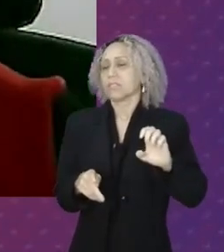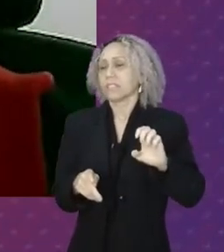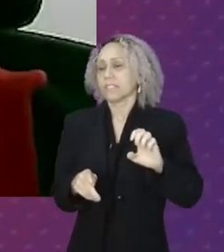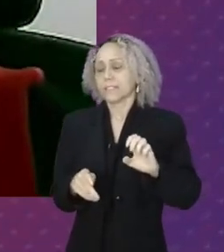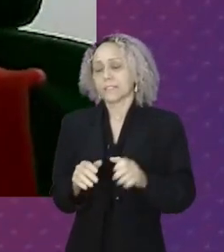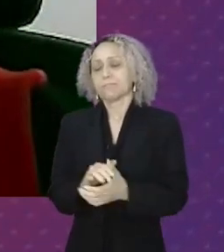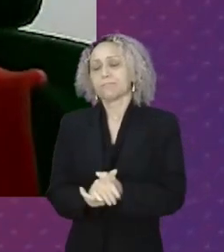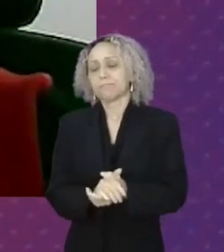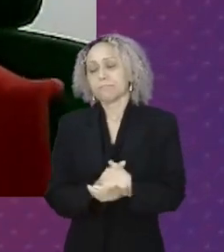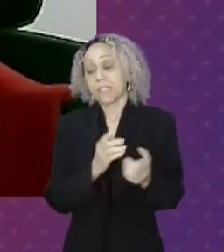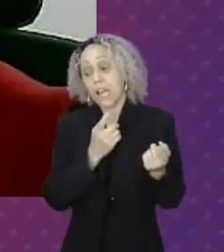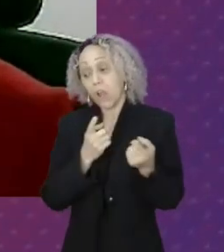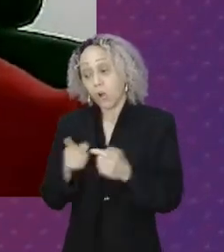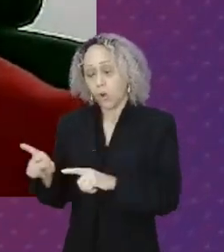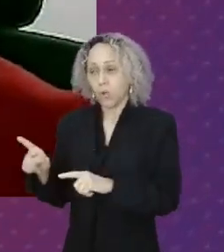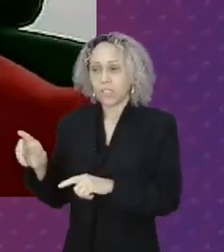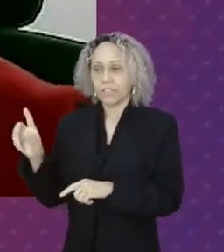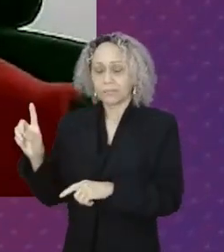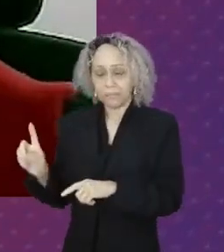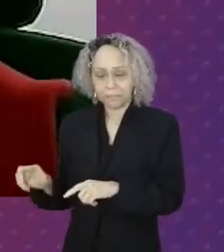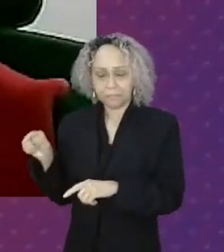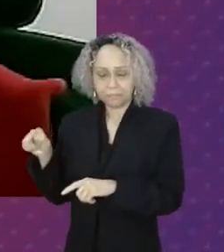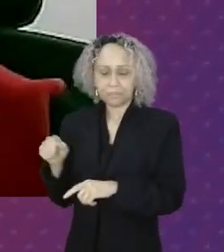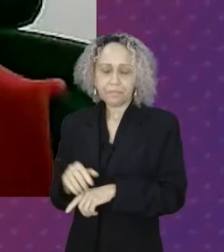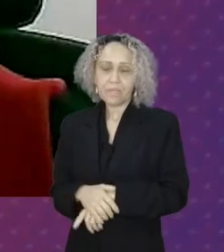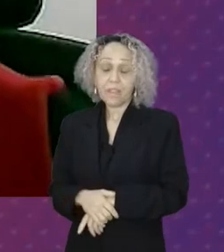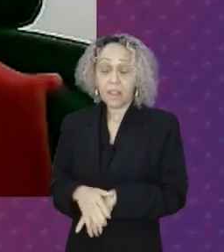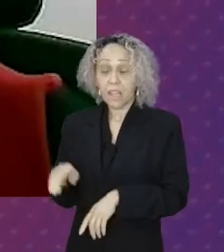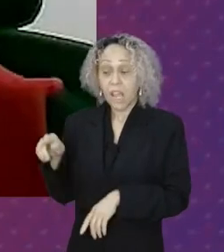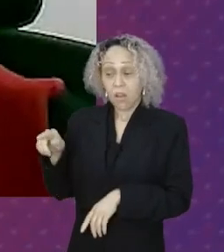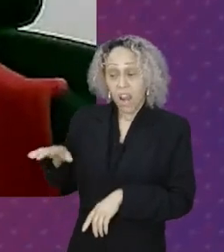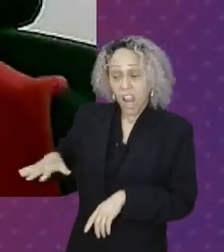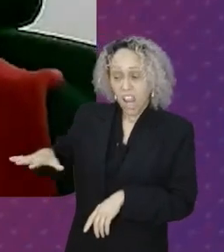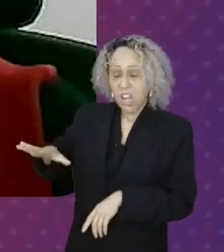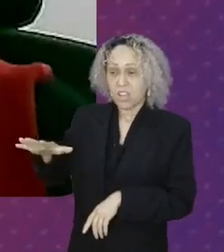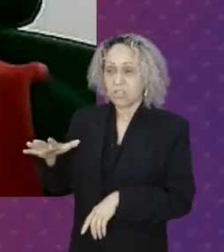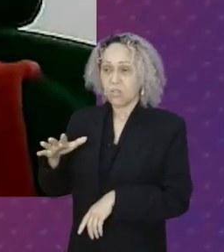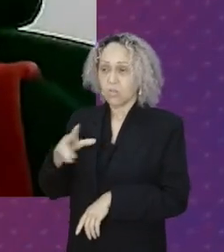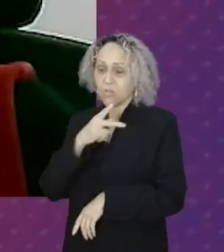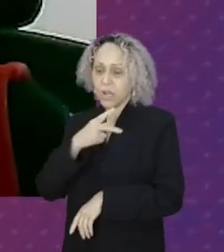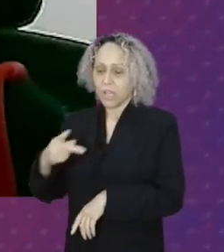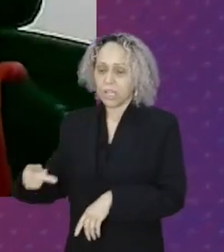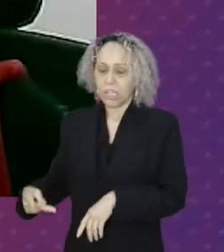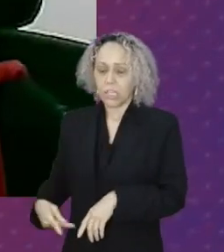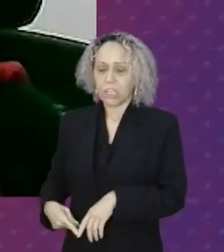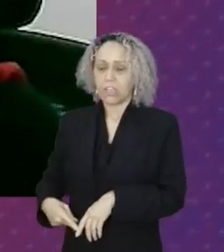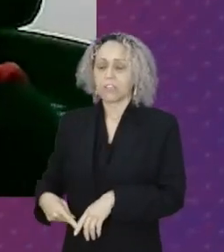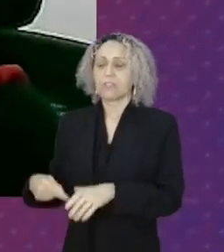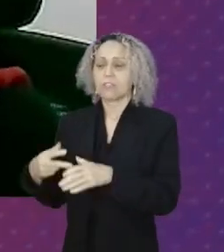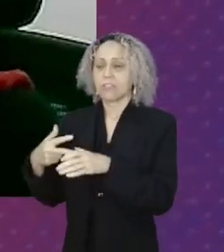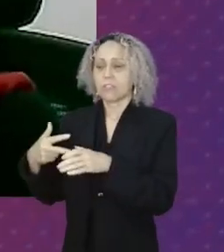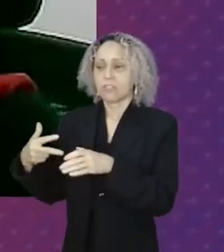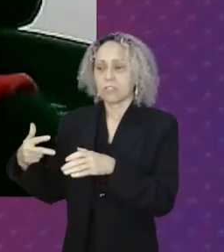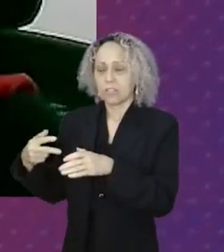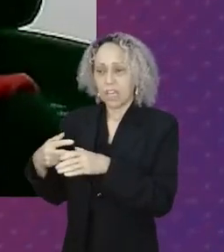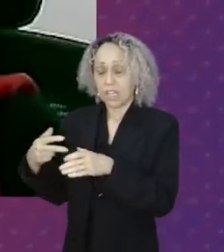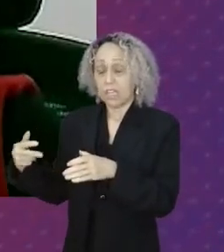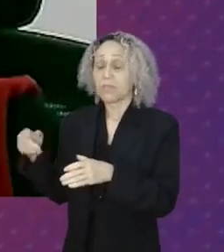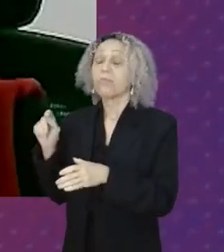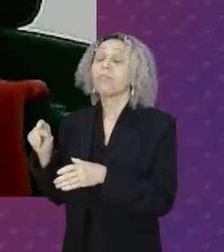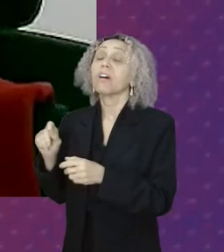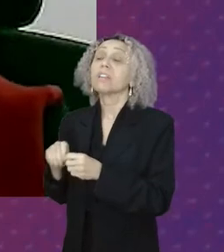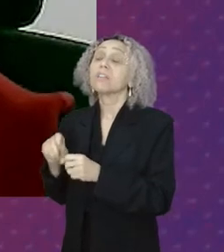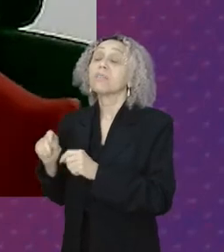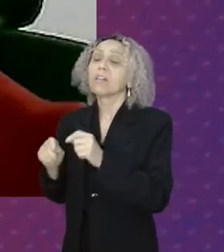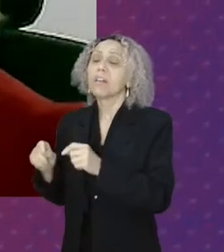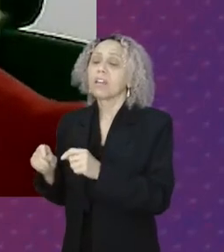proposições quanto do próprio resultado das votações, em que os vereadores se reuniam